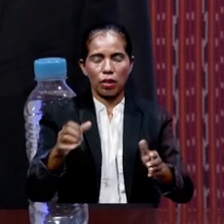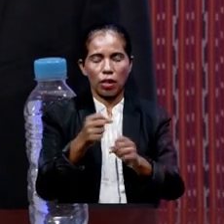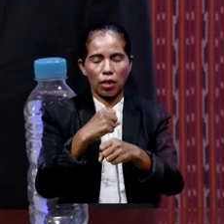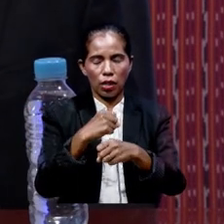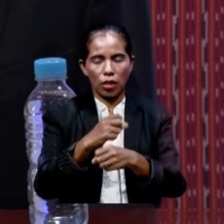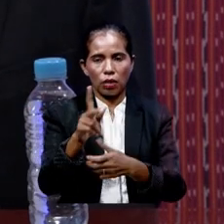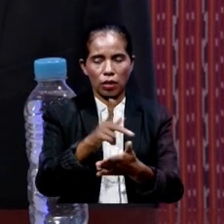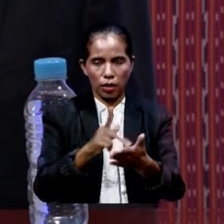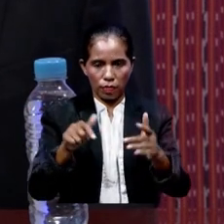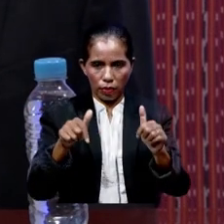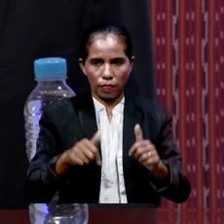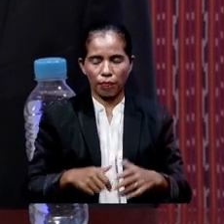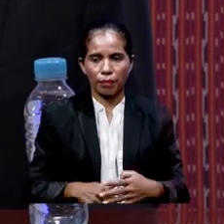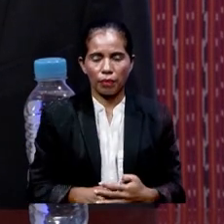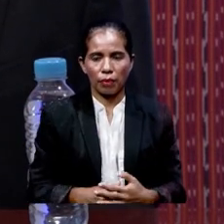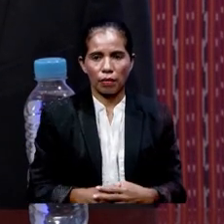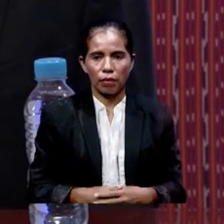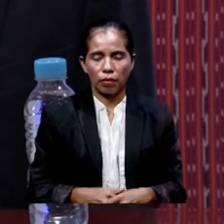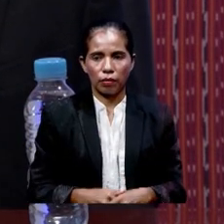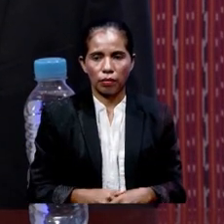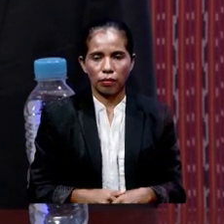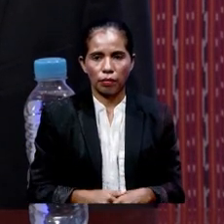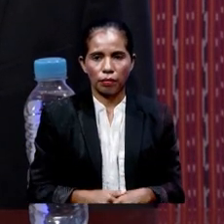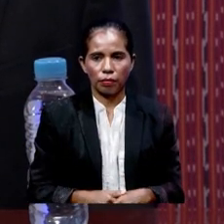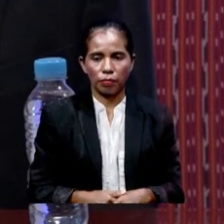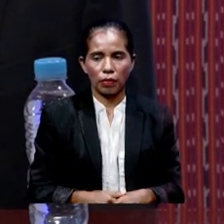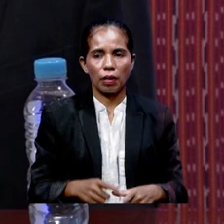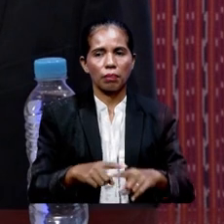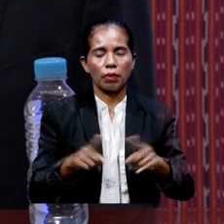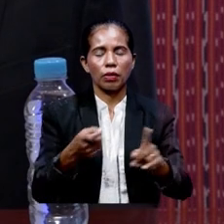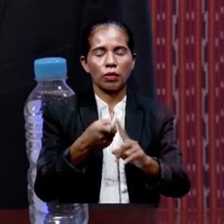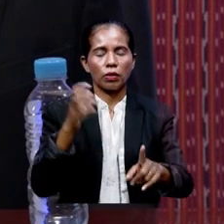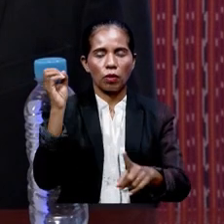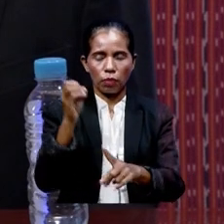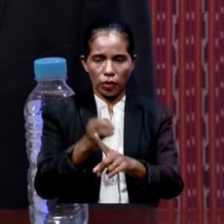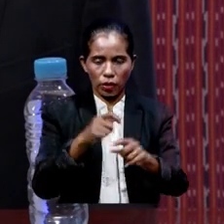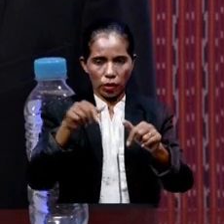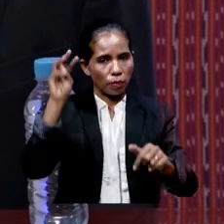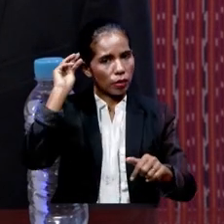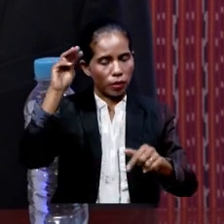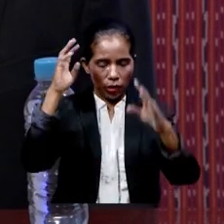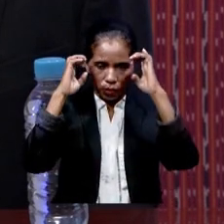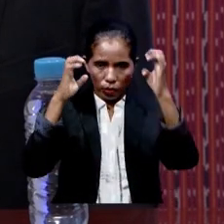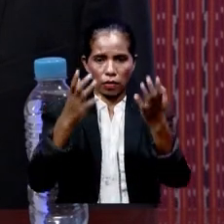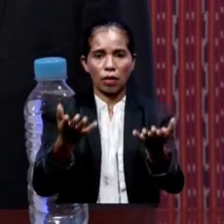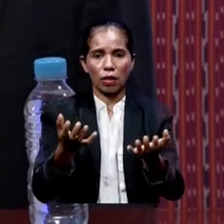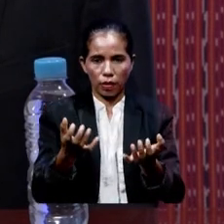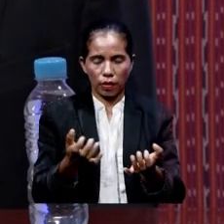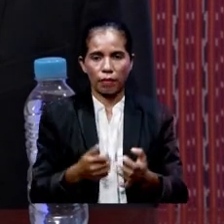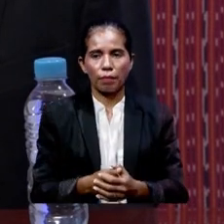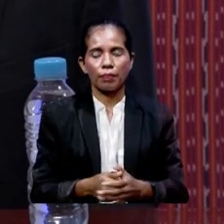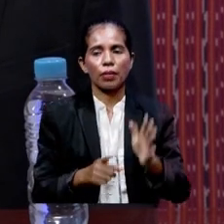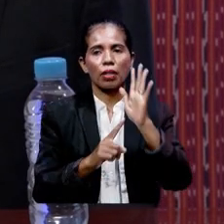crimine, suspeito, né? Mas bem, isso é oportunidade nemos, Ministério da Educação, a cara a